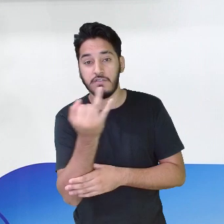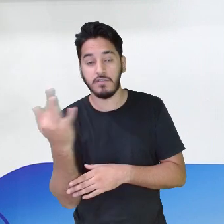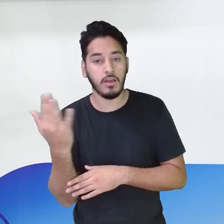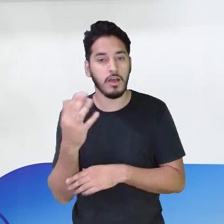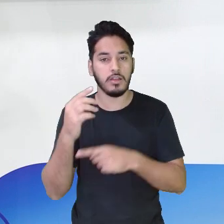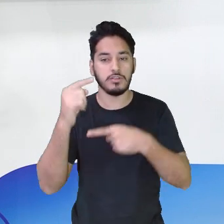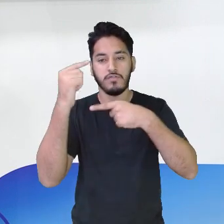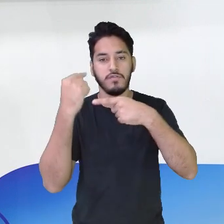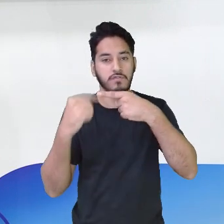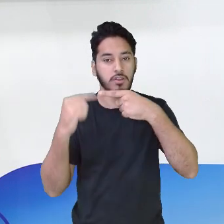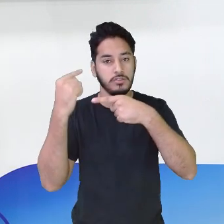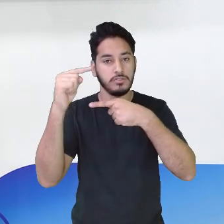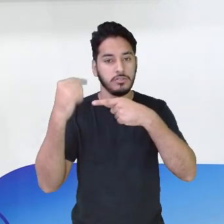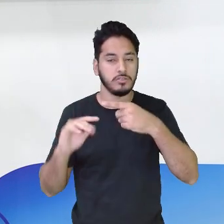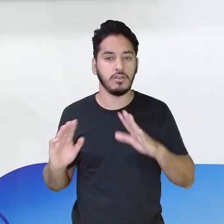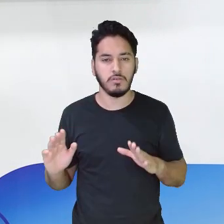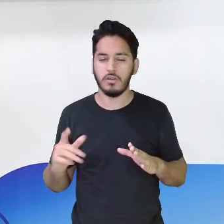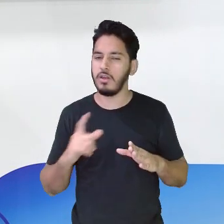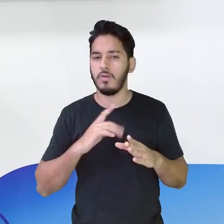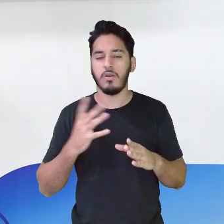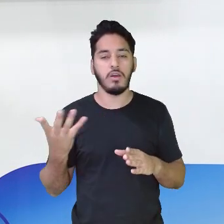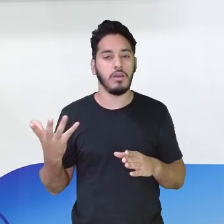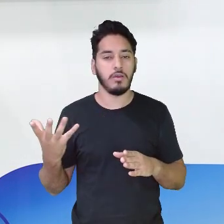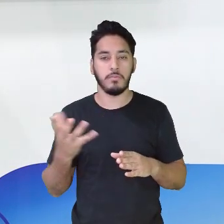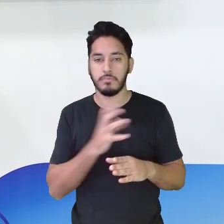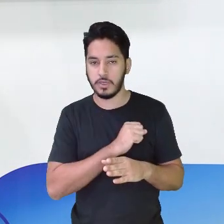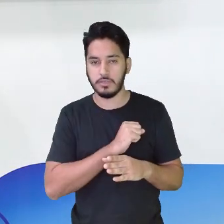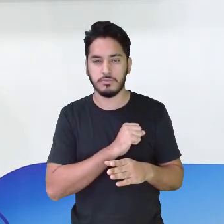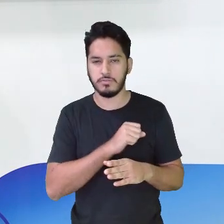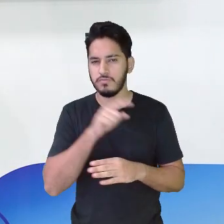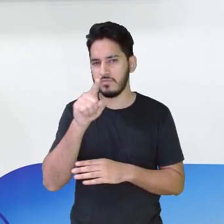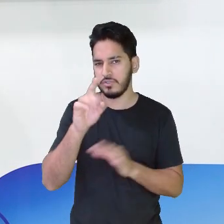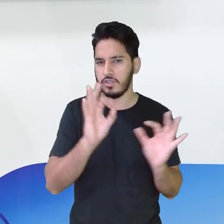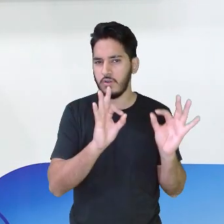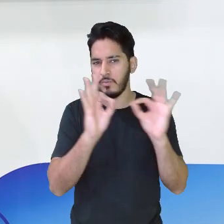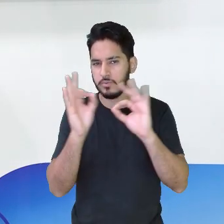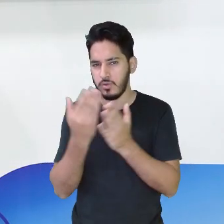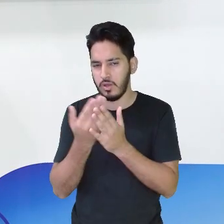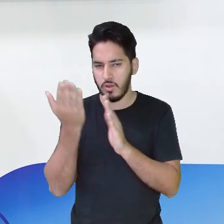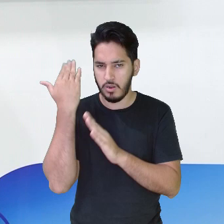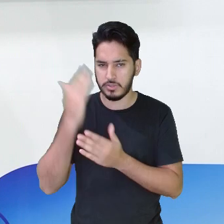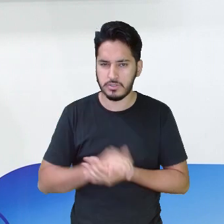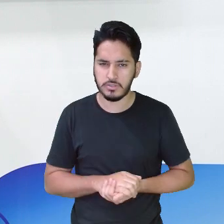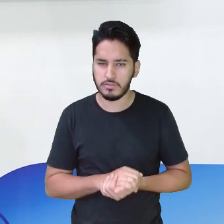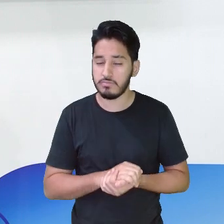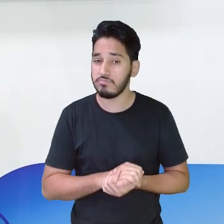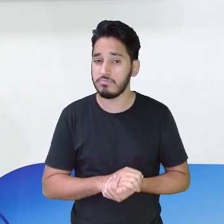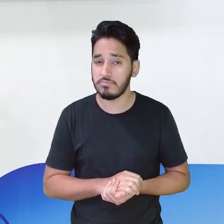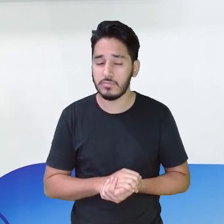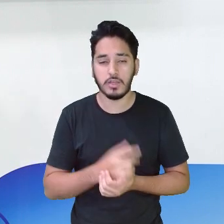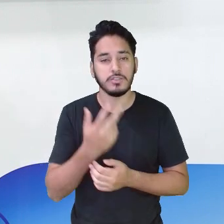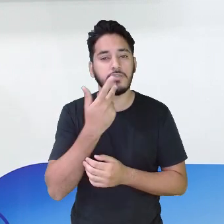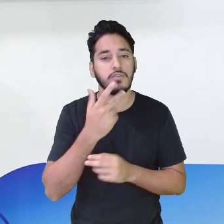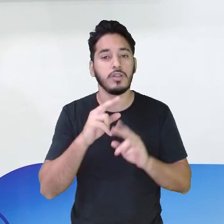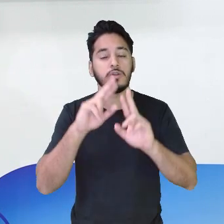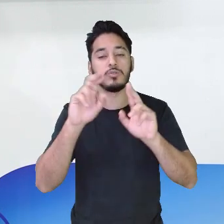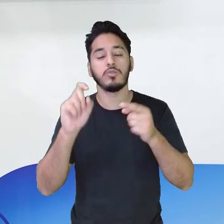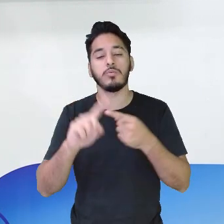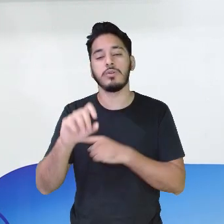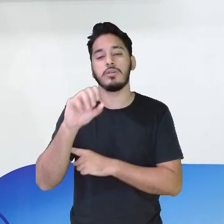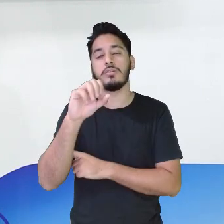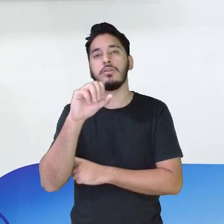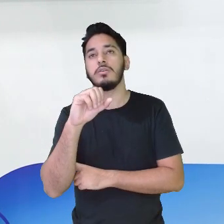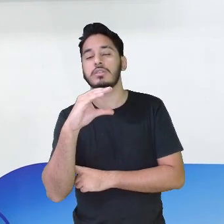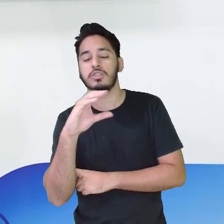várias frações, não é isso? Eu amei a leitura. Você acompanhou a última aula? A gente falou sobre Seul, a gente